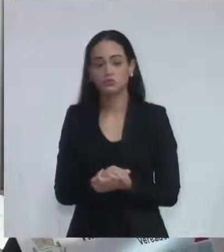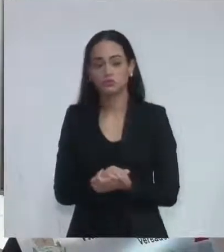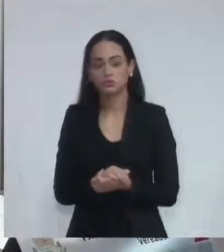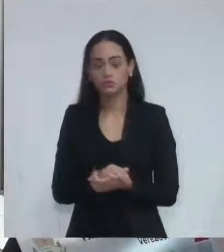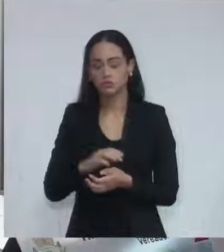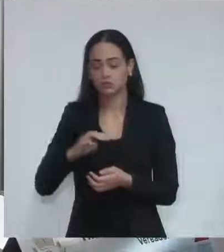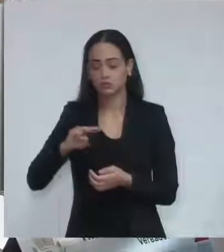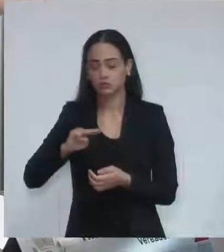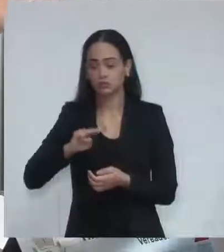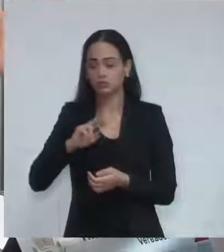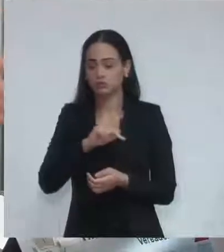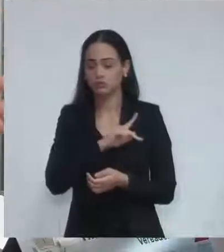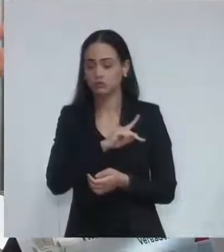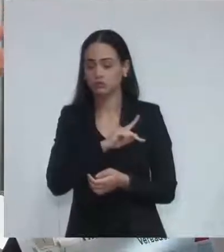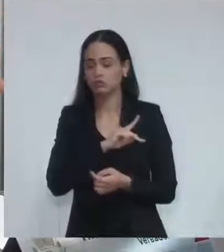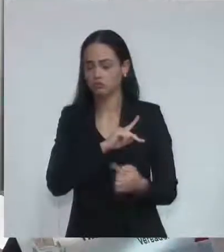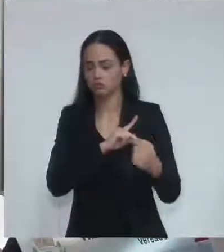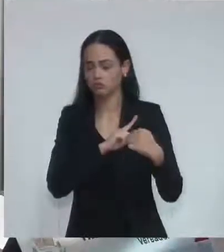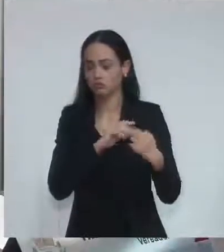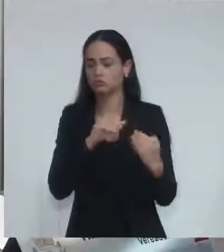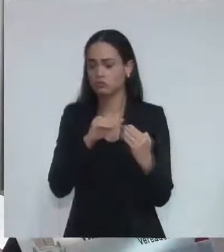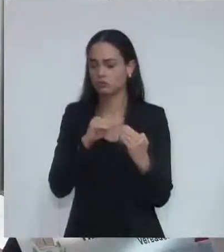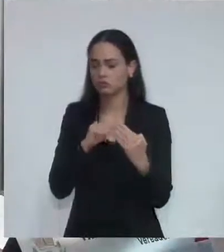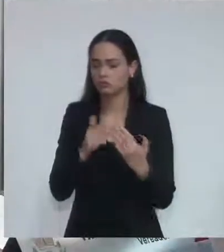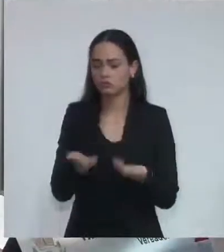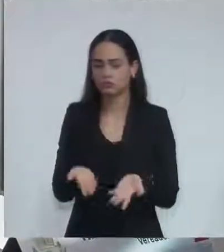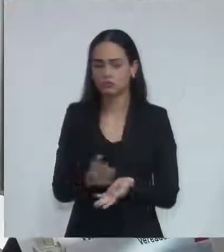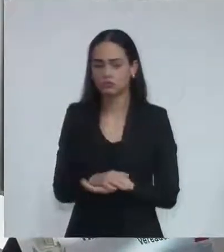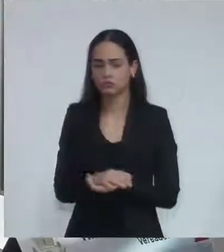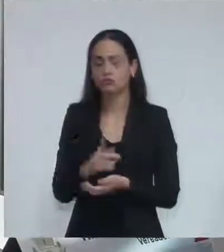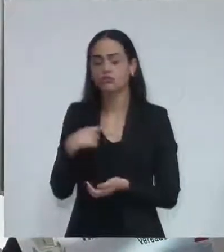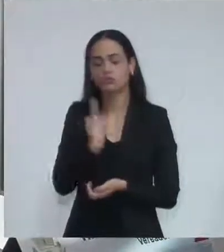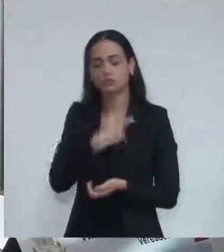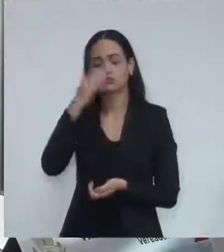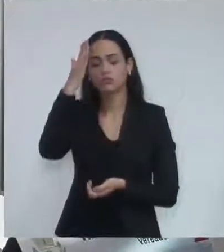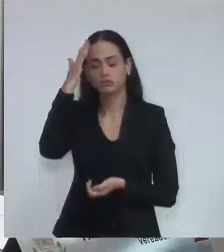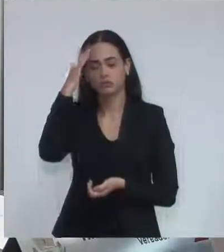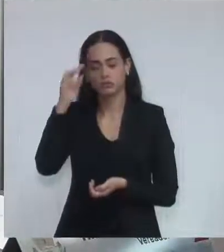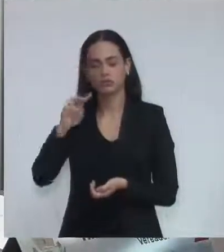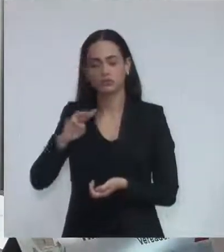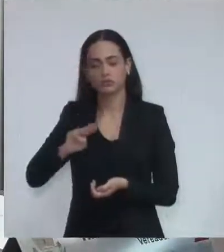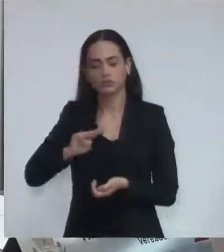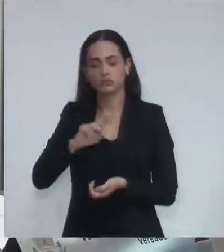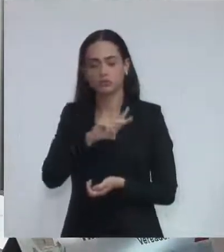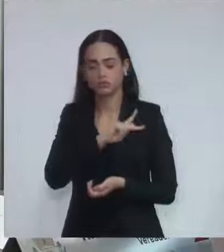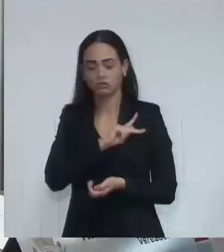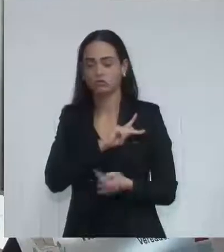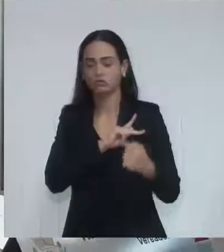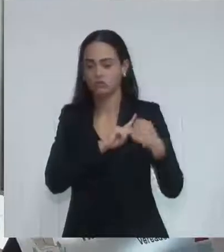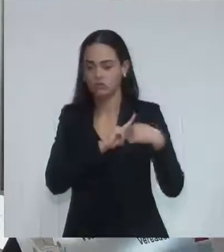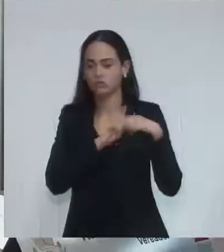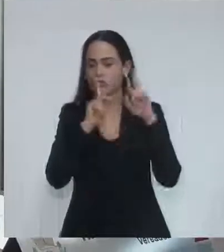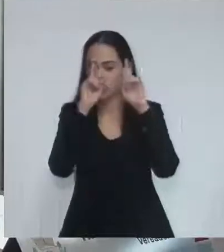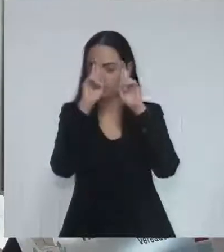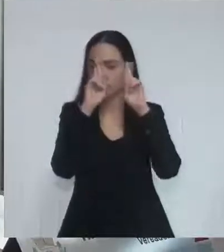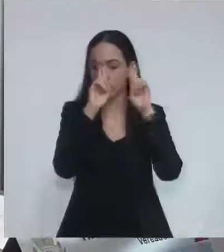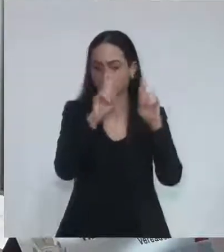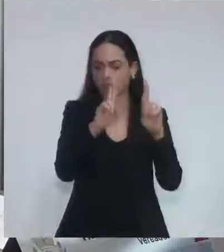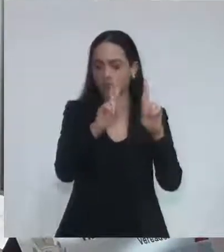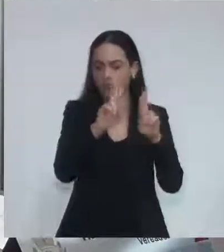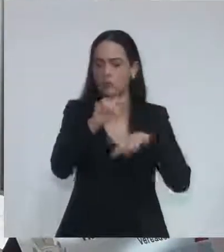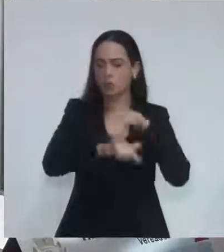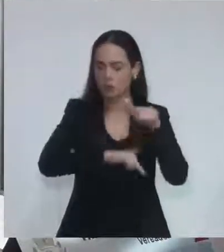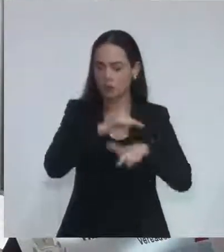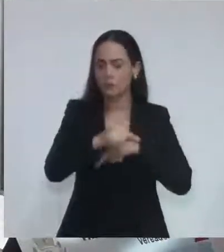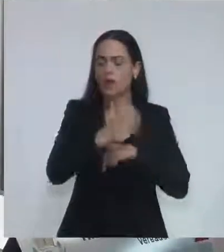Público, só por isso. E já que a gente está sempre aqui e sabemos o poder do Ministério Público, o respeito que merece e o quanto trabalha de forma correta, temos